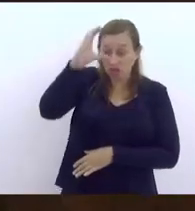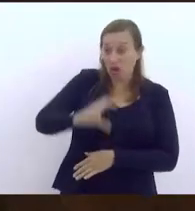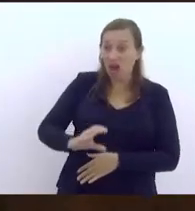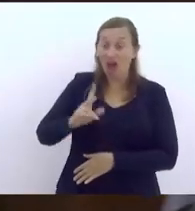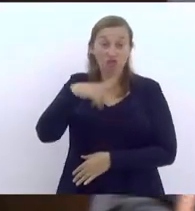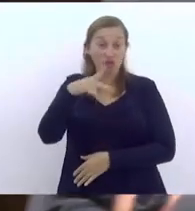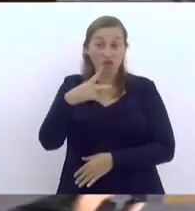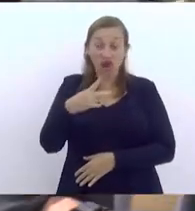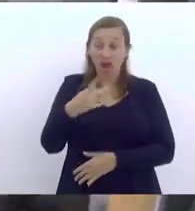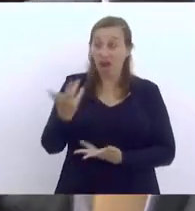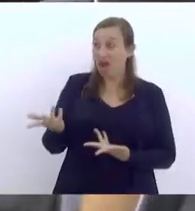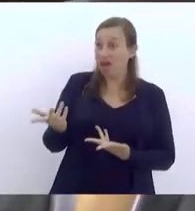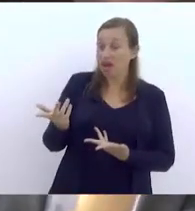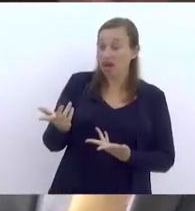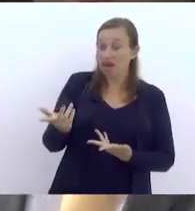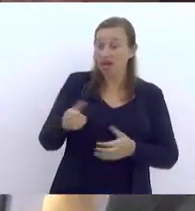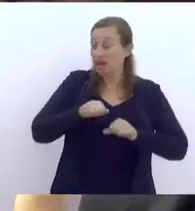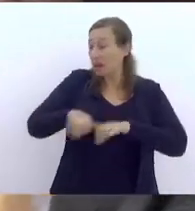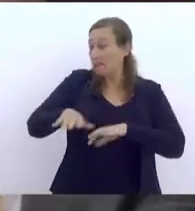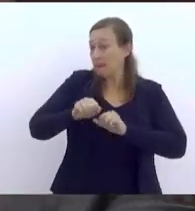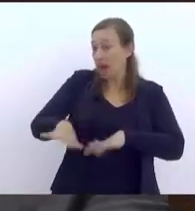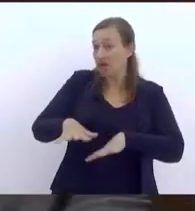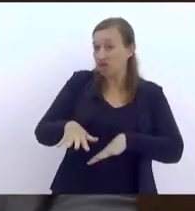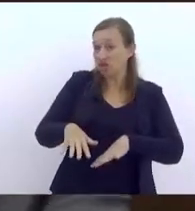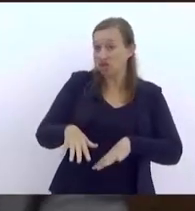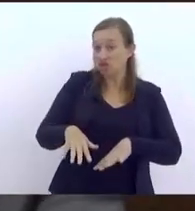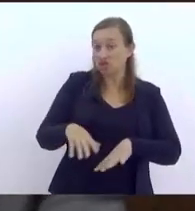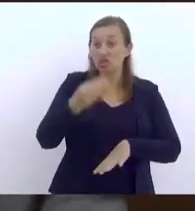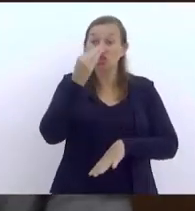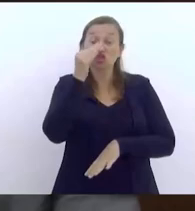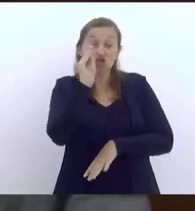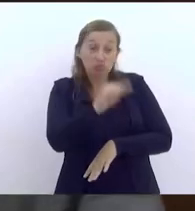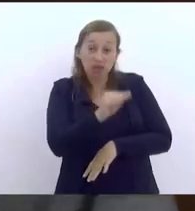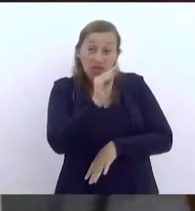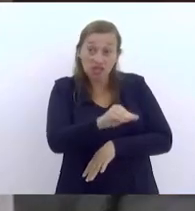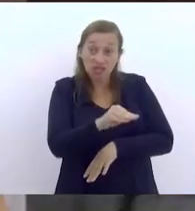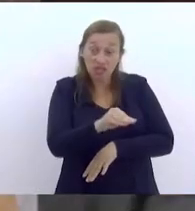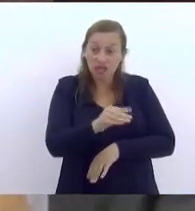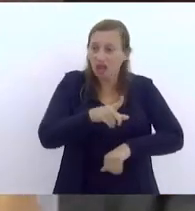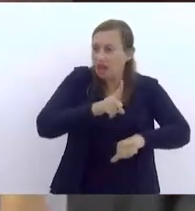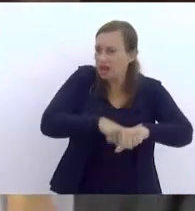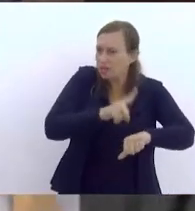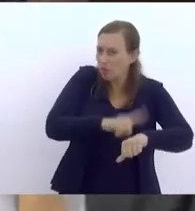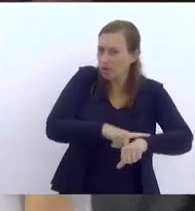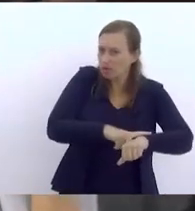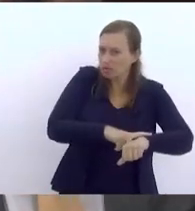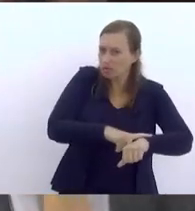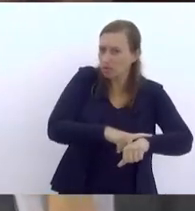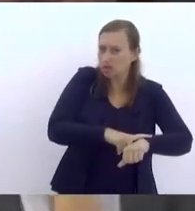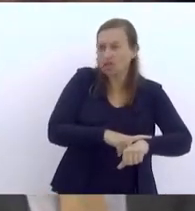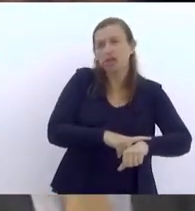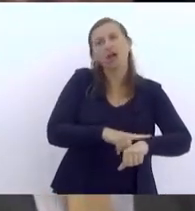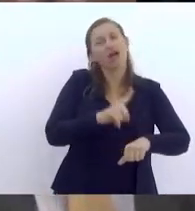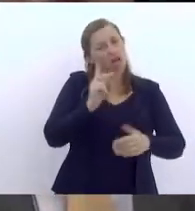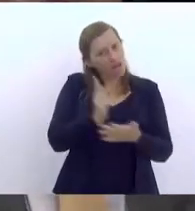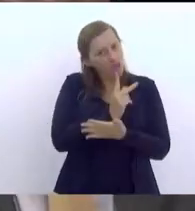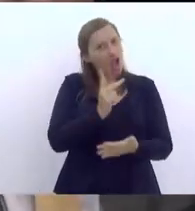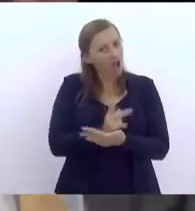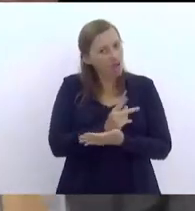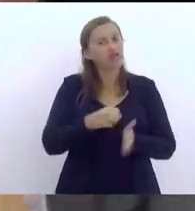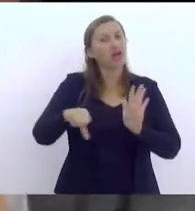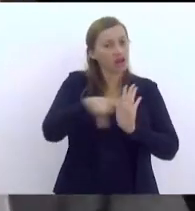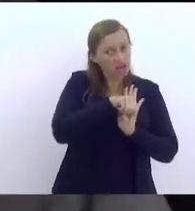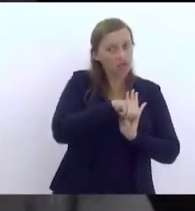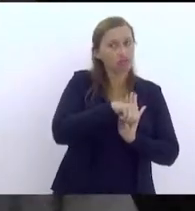marcha, parece algum, enfim, desrespeitando aquele momento. Isto é errado, é